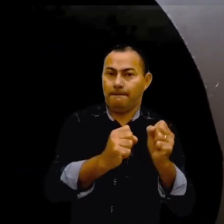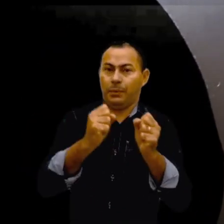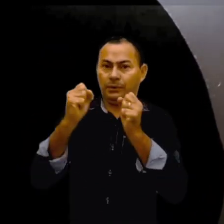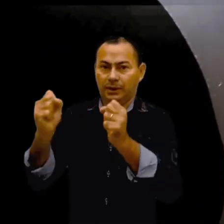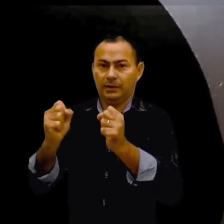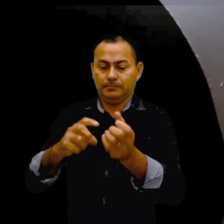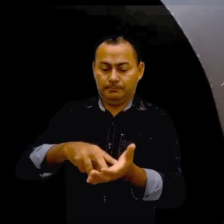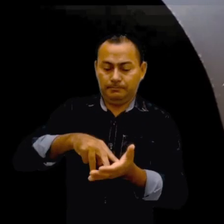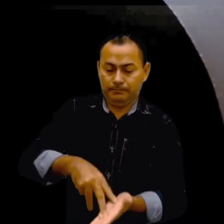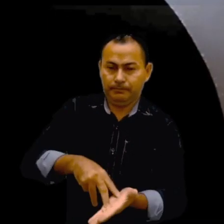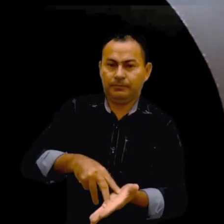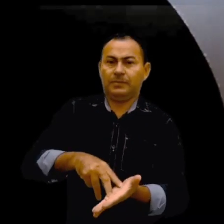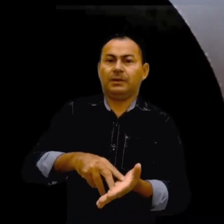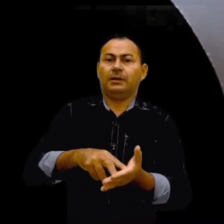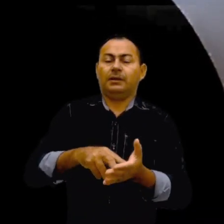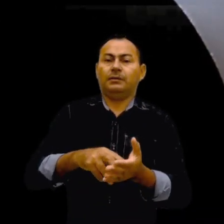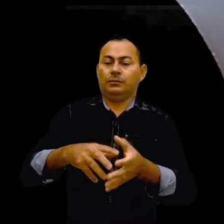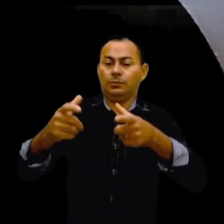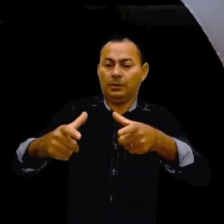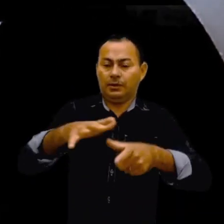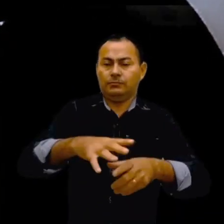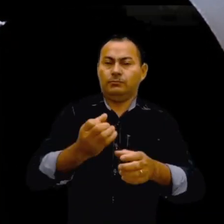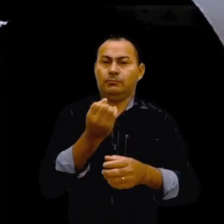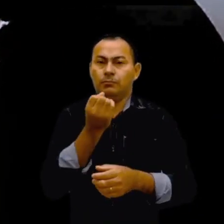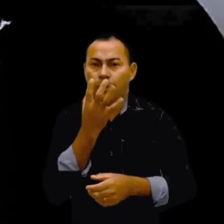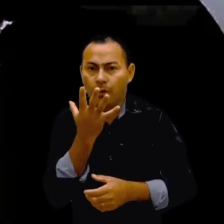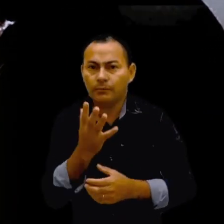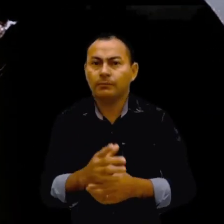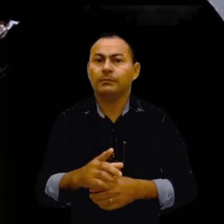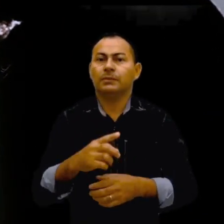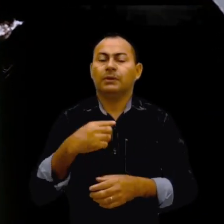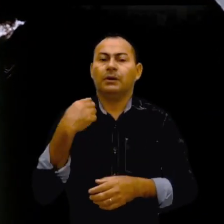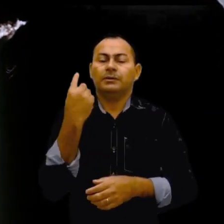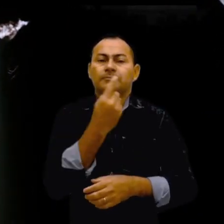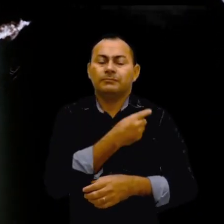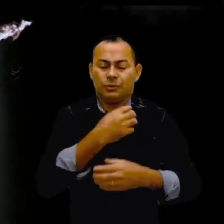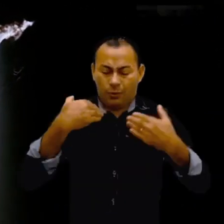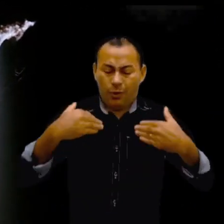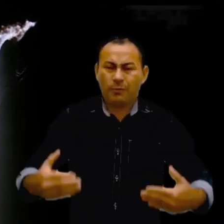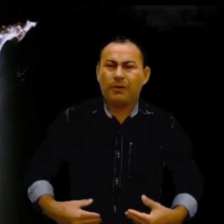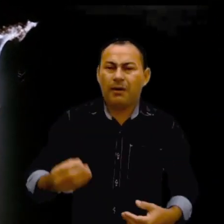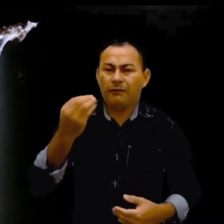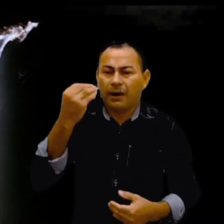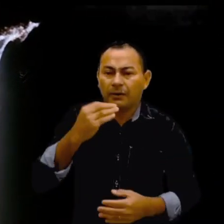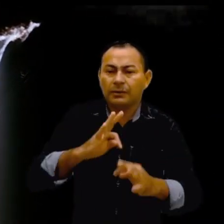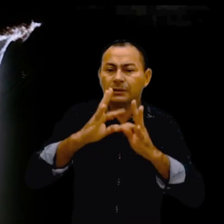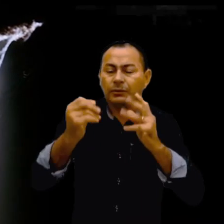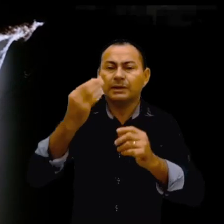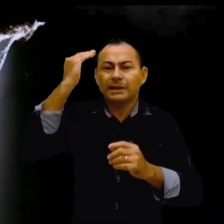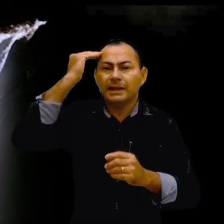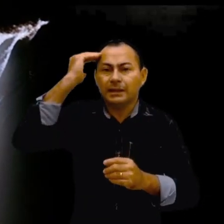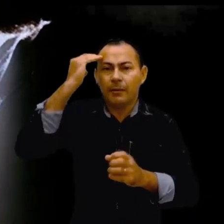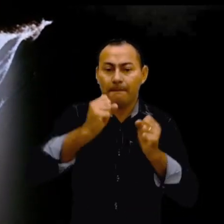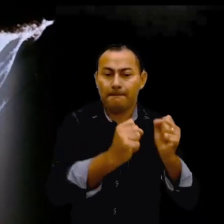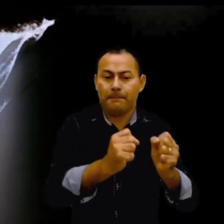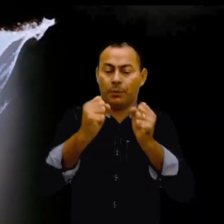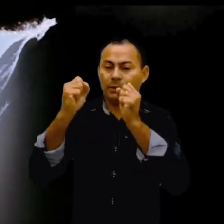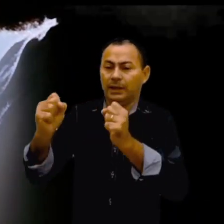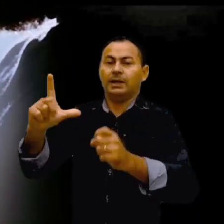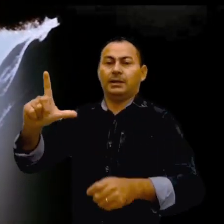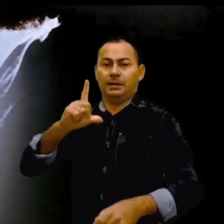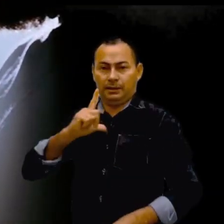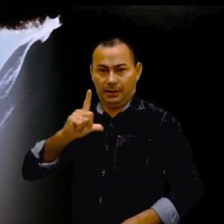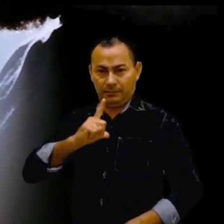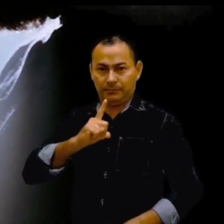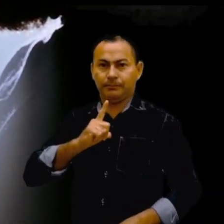este poder são mantidos em um recipiente perecível, nossos frágeis corpos, para que todos entendam que o poder